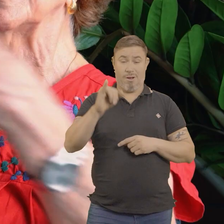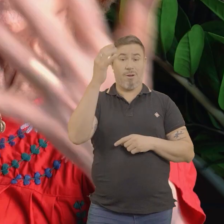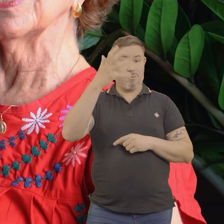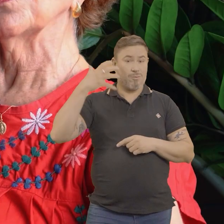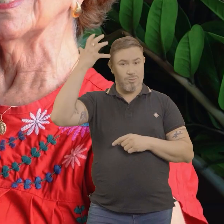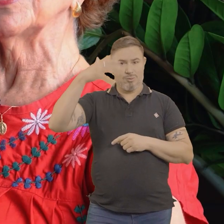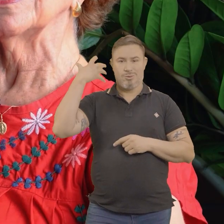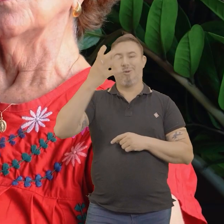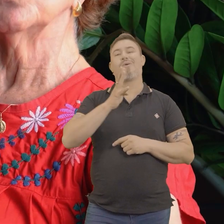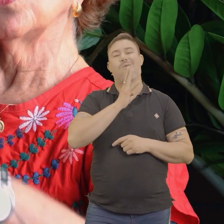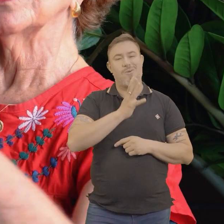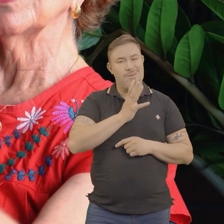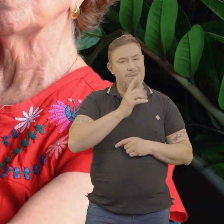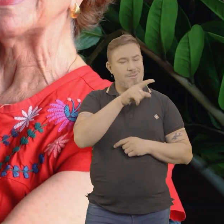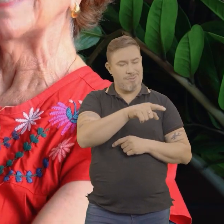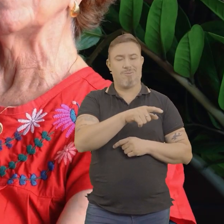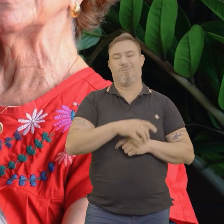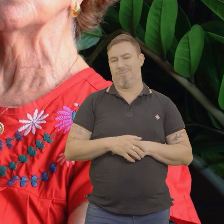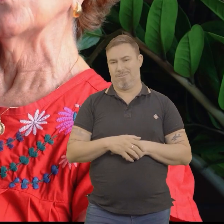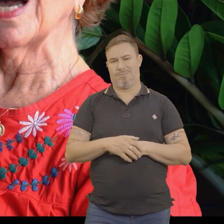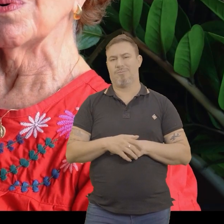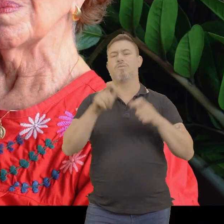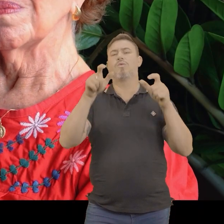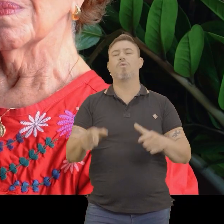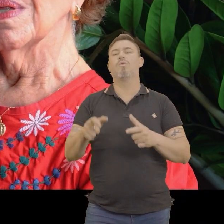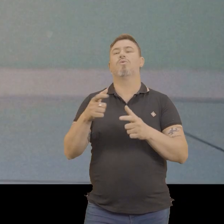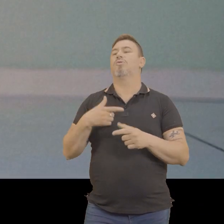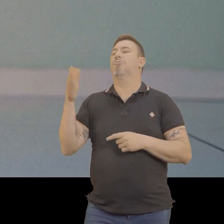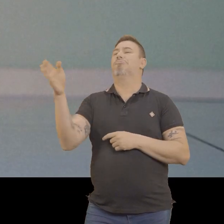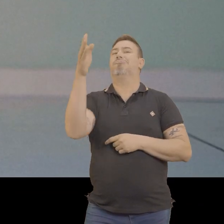música conheceu o Orlando Leite. Onde o Orlando Leite passava, ele fazia um coral.